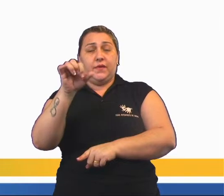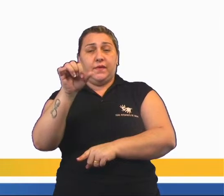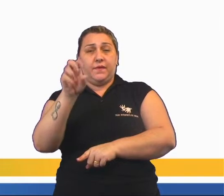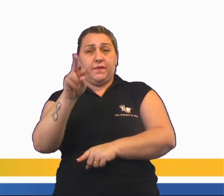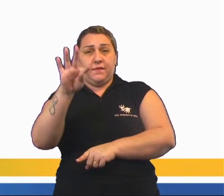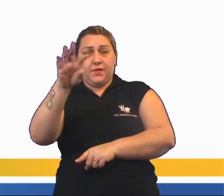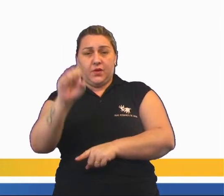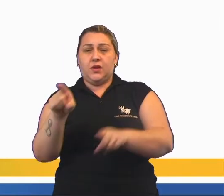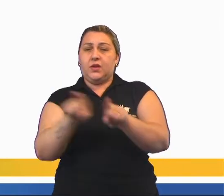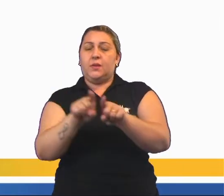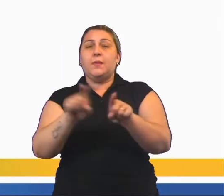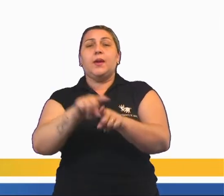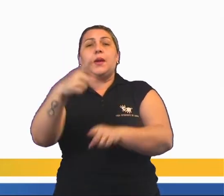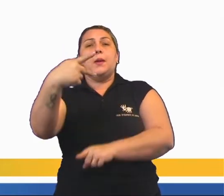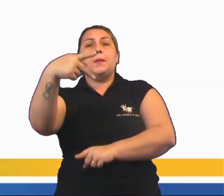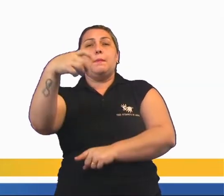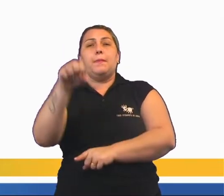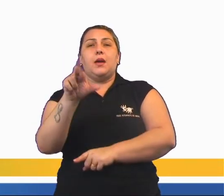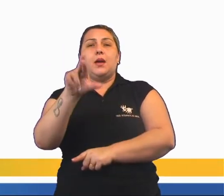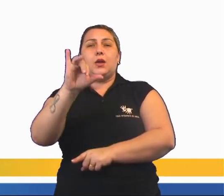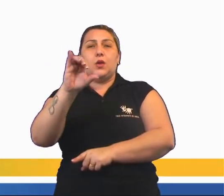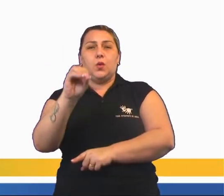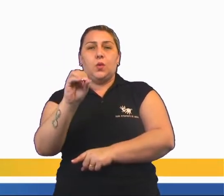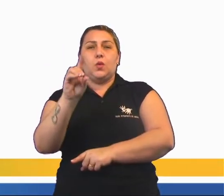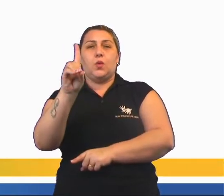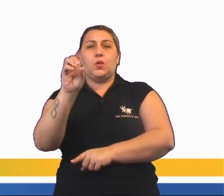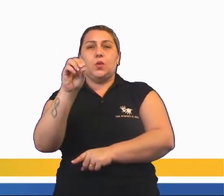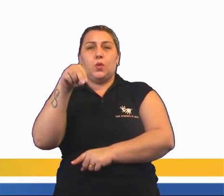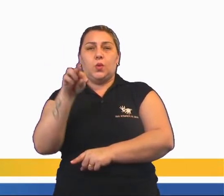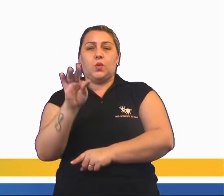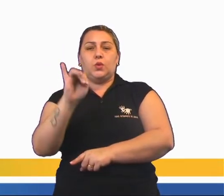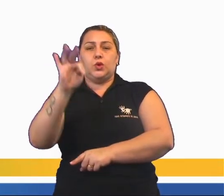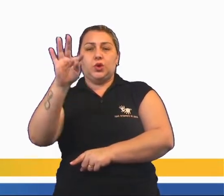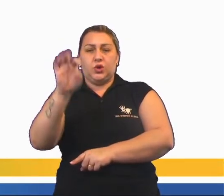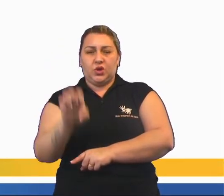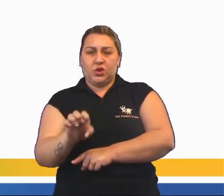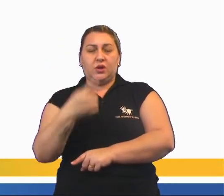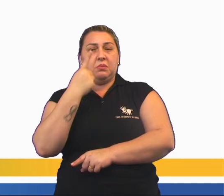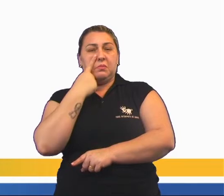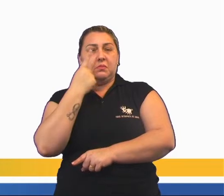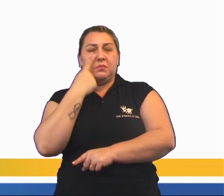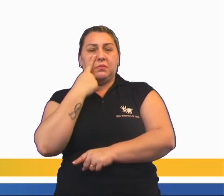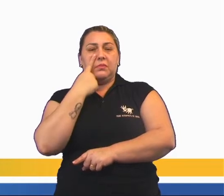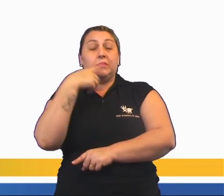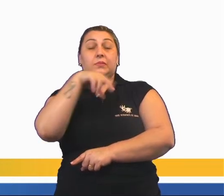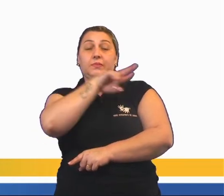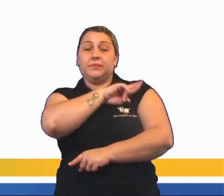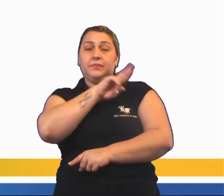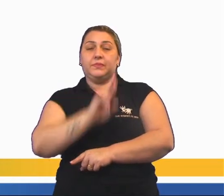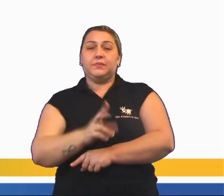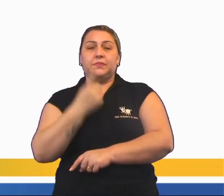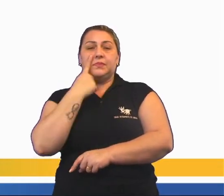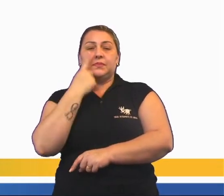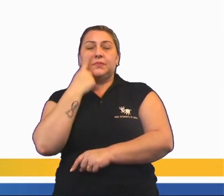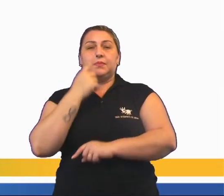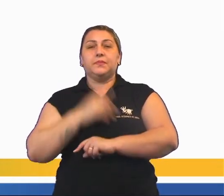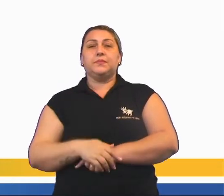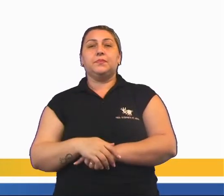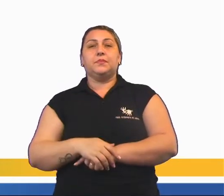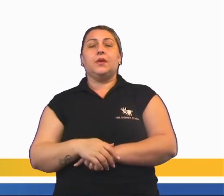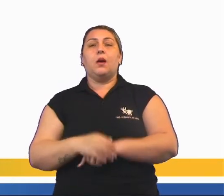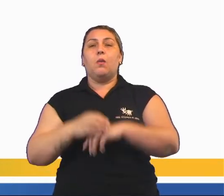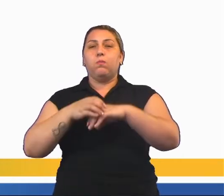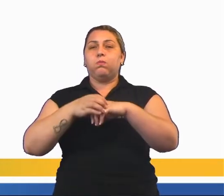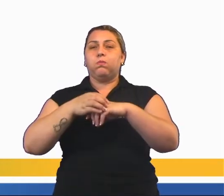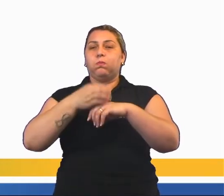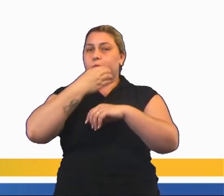que foi mencionado, né, e a periodontite. E aqui estão as representações. Olhem só, a gengivite é esse